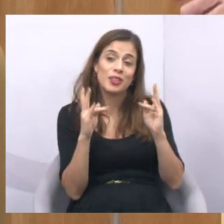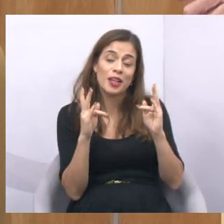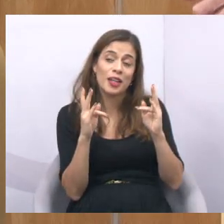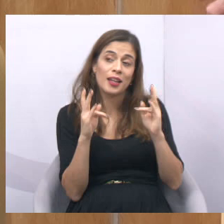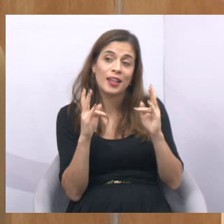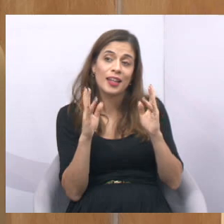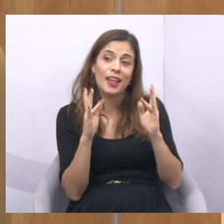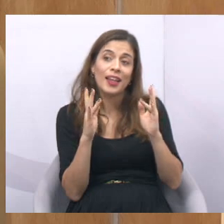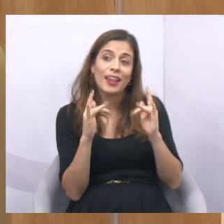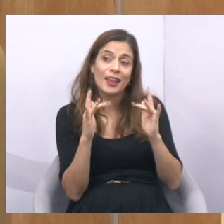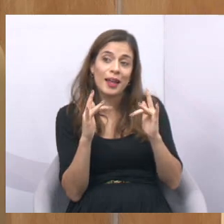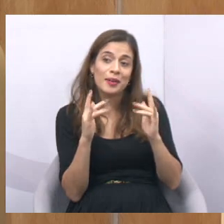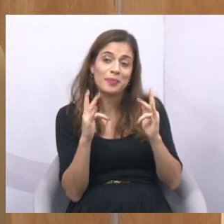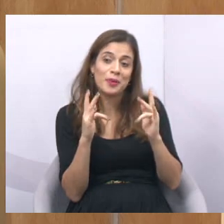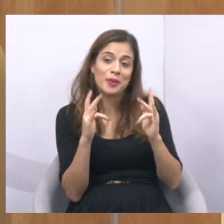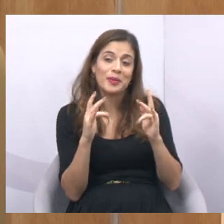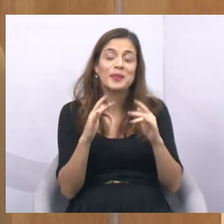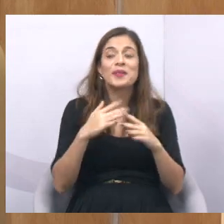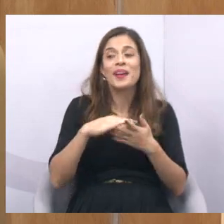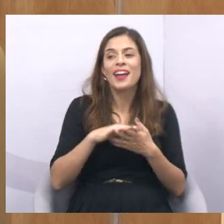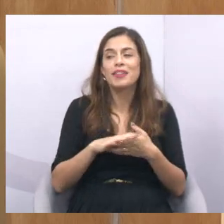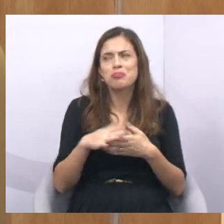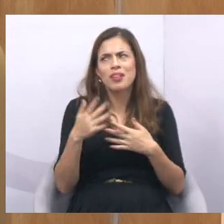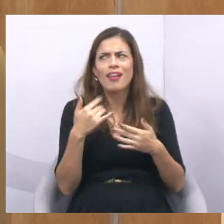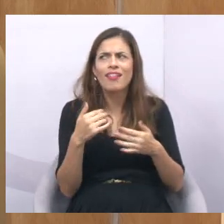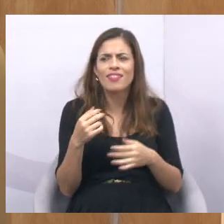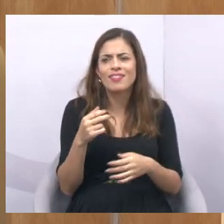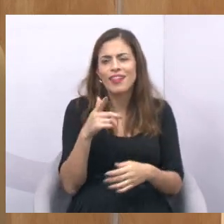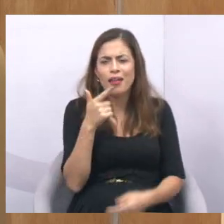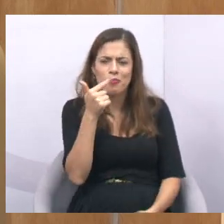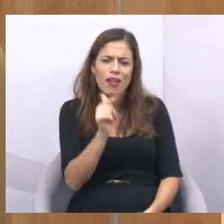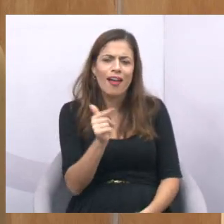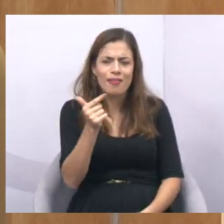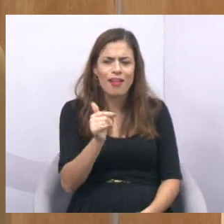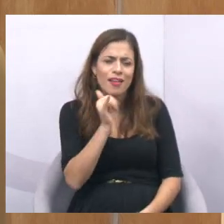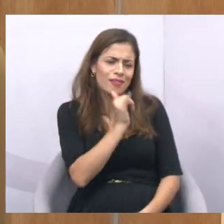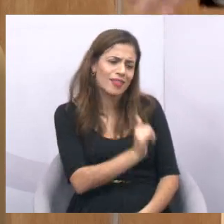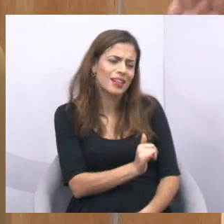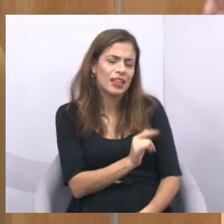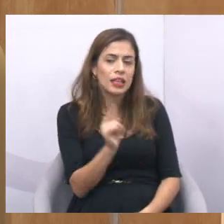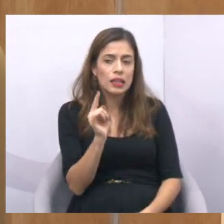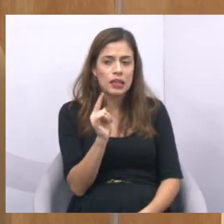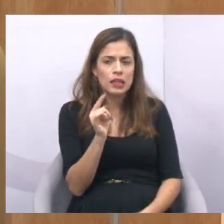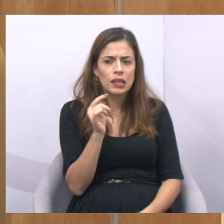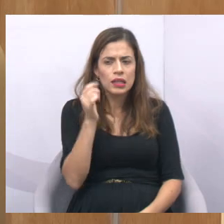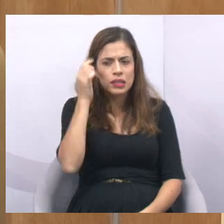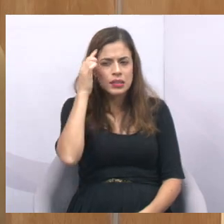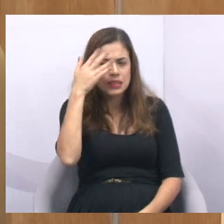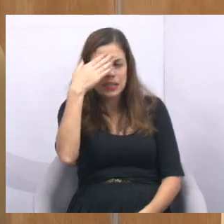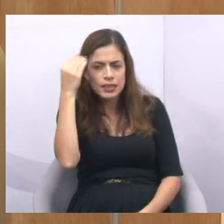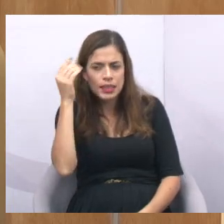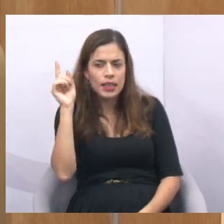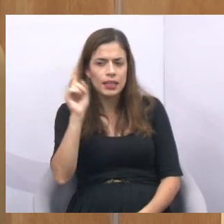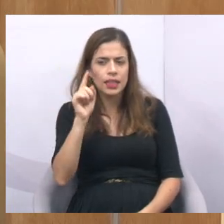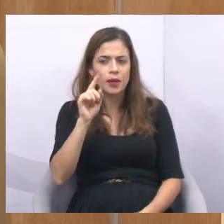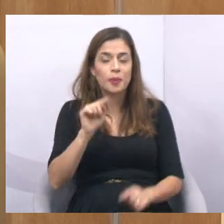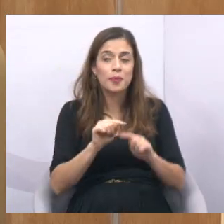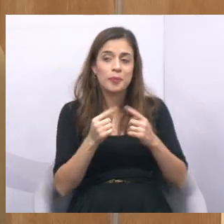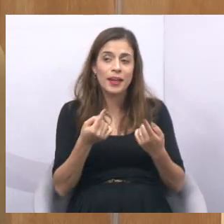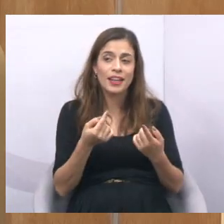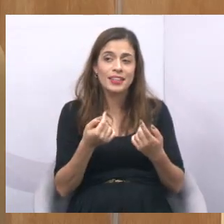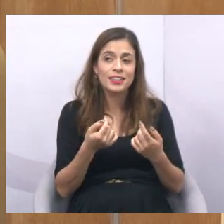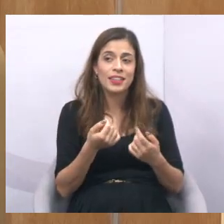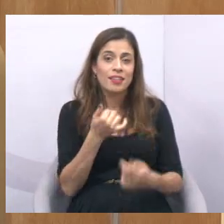ouvido falar, repetir várias coisas. Não que eu esteja esclerosado ou a caminho de demência, nada disso. Mas é coisa que a